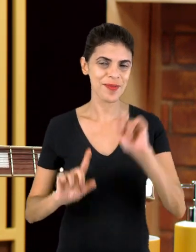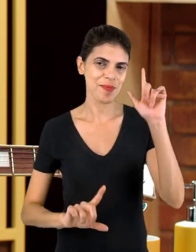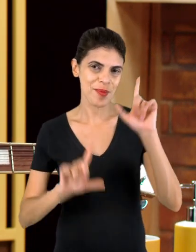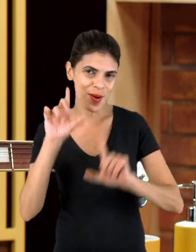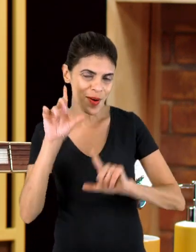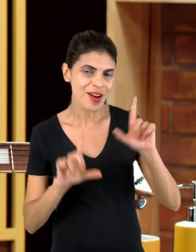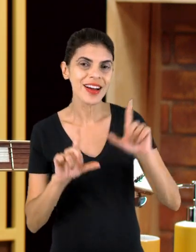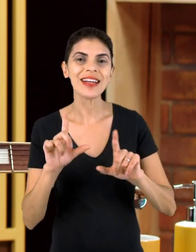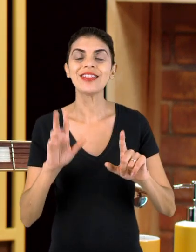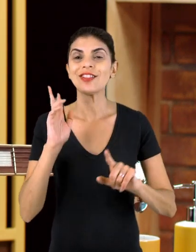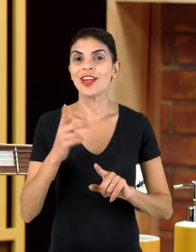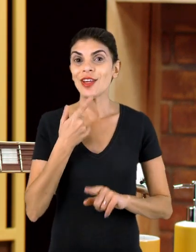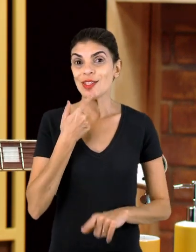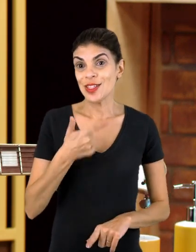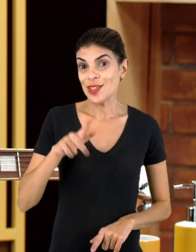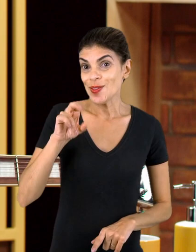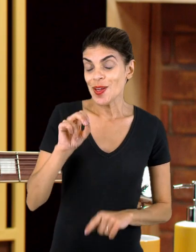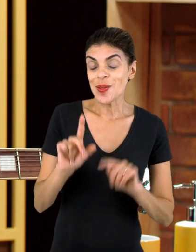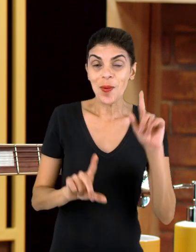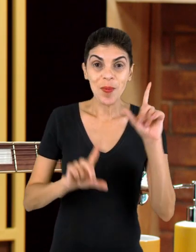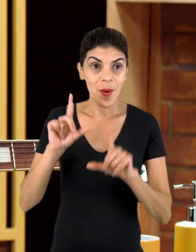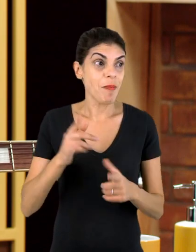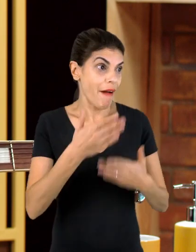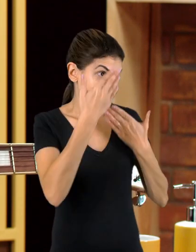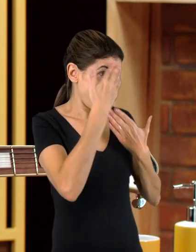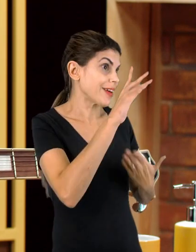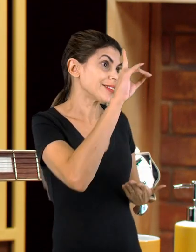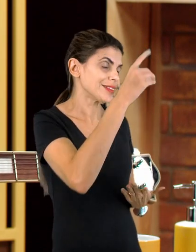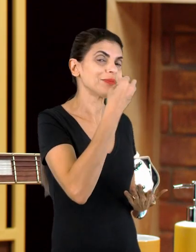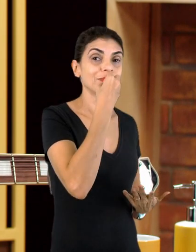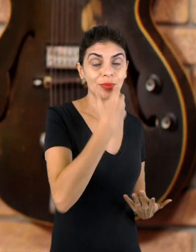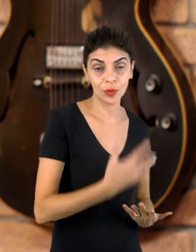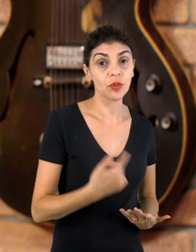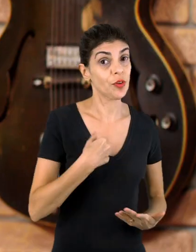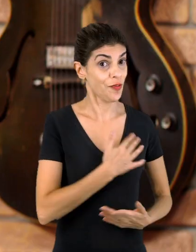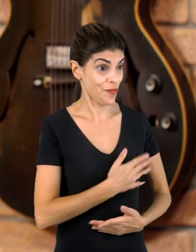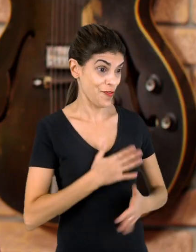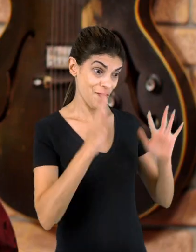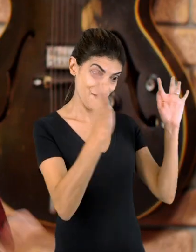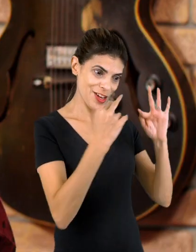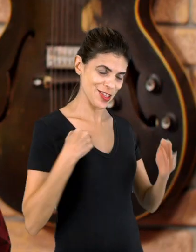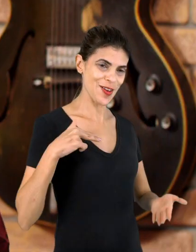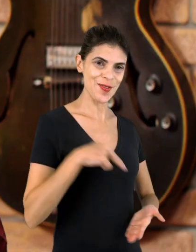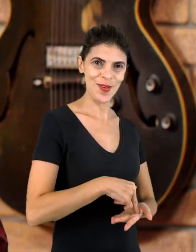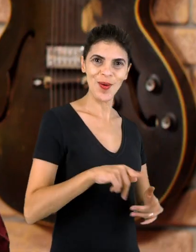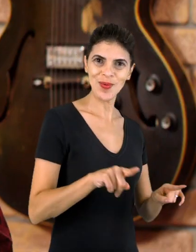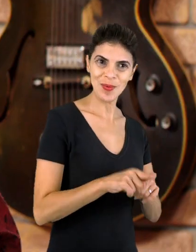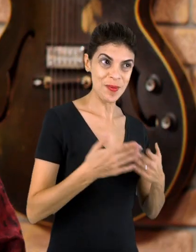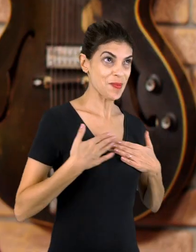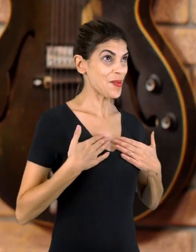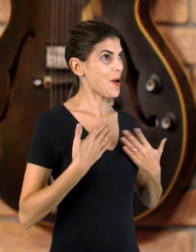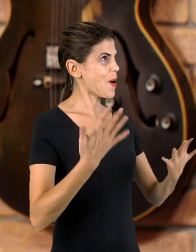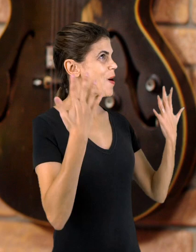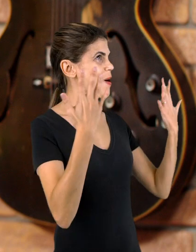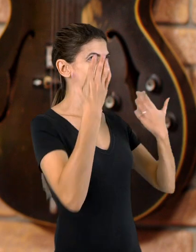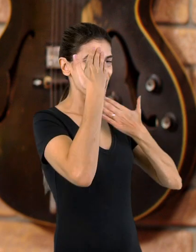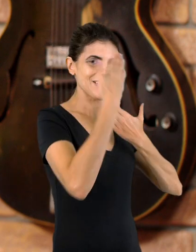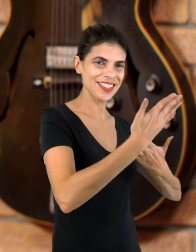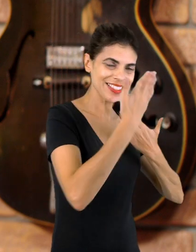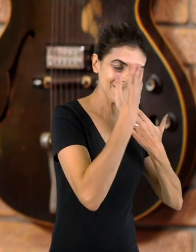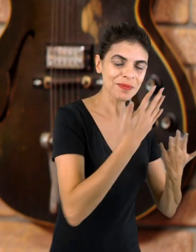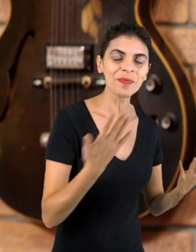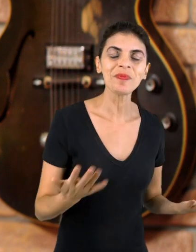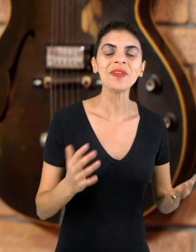a gente ter já mais de 250 programas. Graças a Deus, é muito bom. E eu fico feliz de estar aqui, né? Eu falei, aê, chegou minha vez. Obrigada, gratidão,